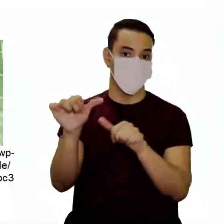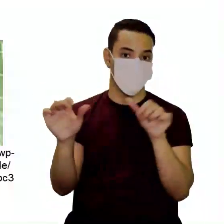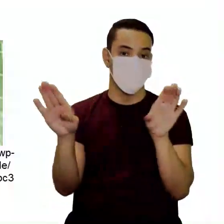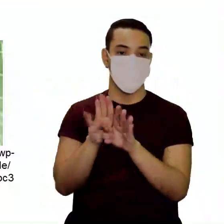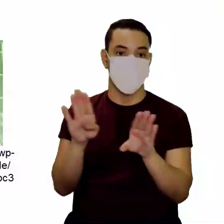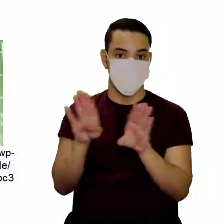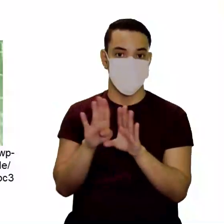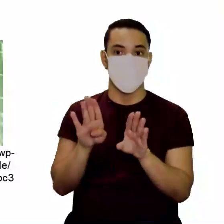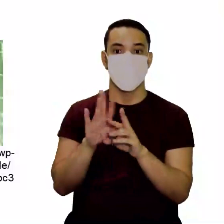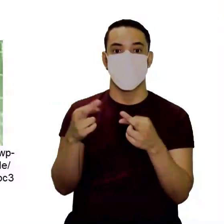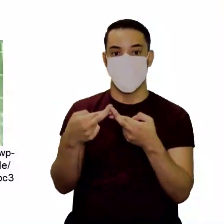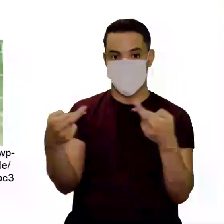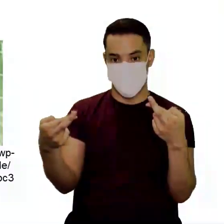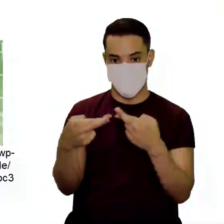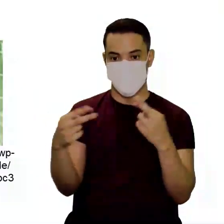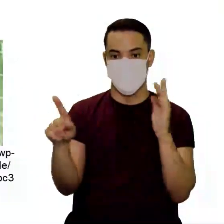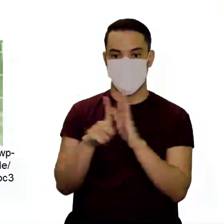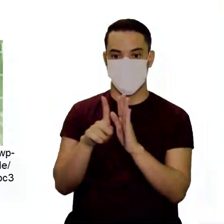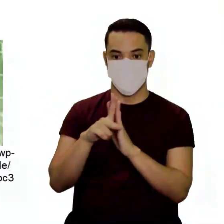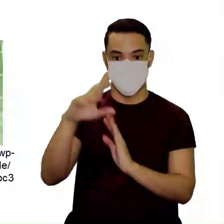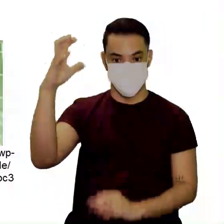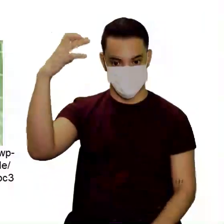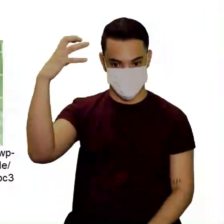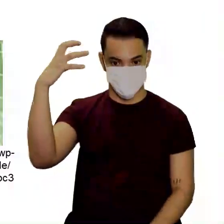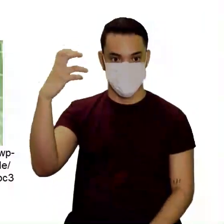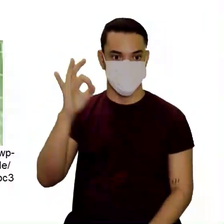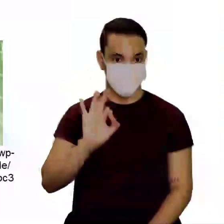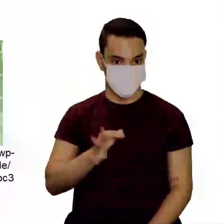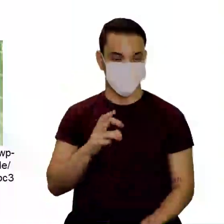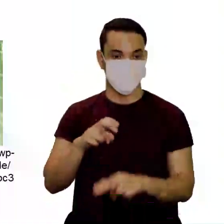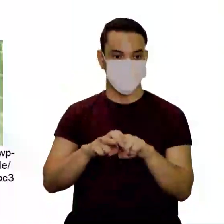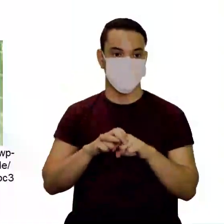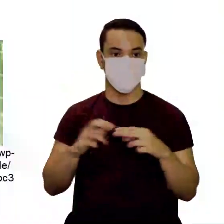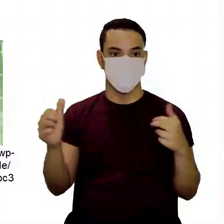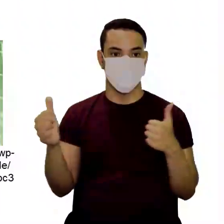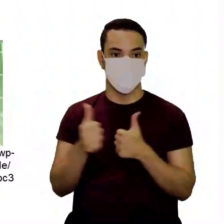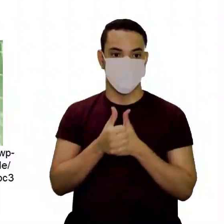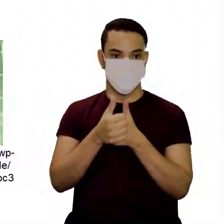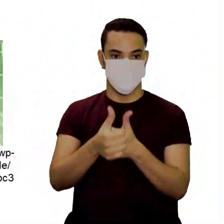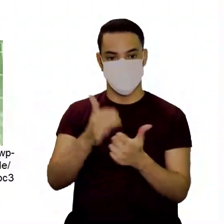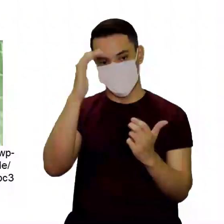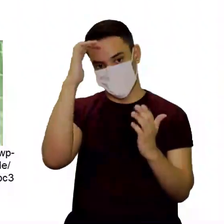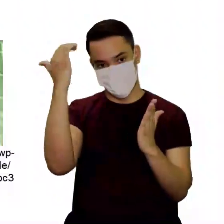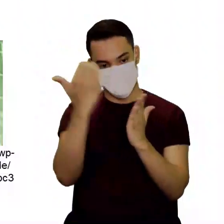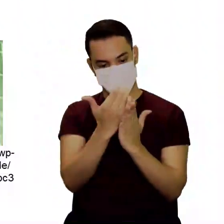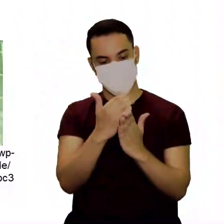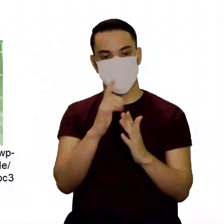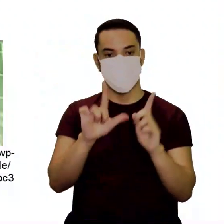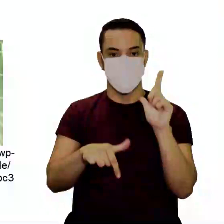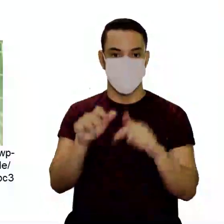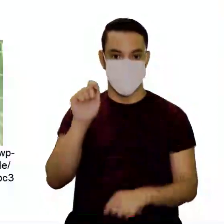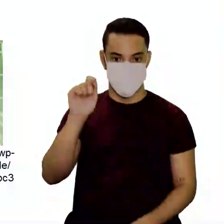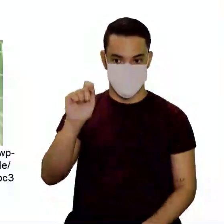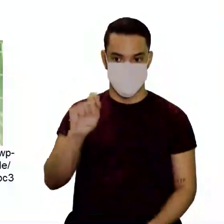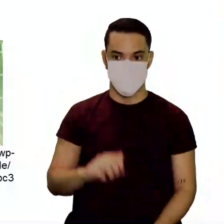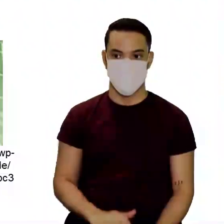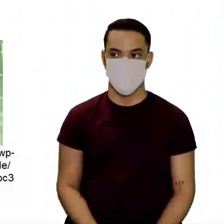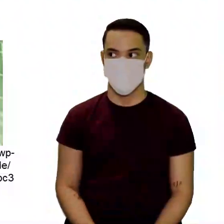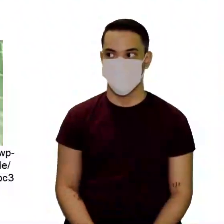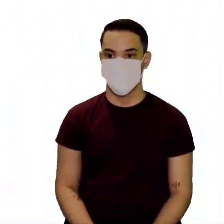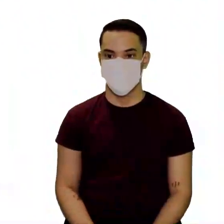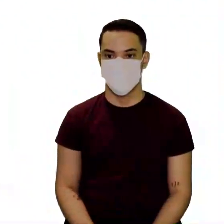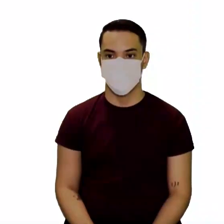da resistência elétrica do chuveiro. Então, a correspondência verdadeira aí, letra A.